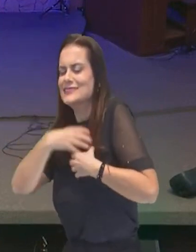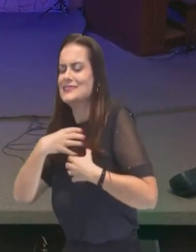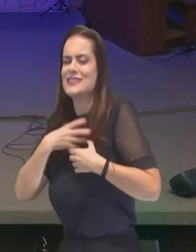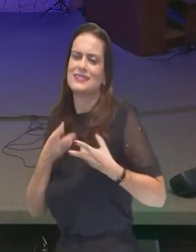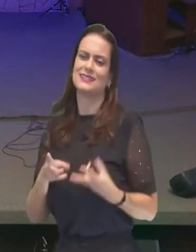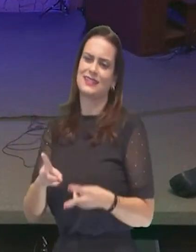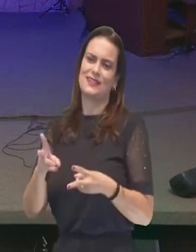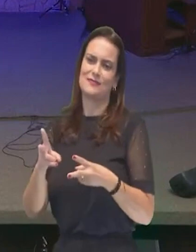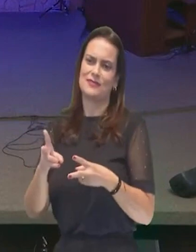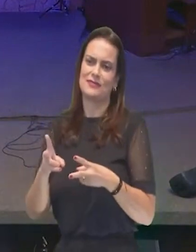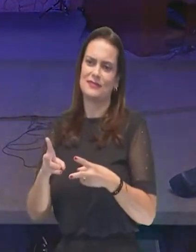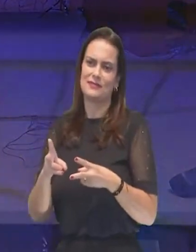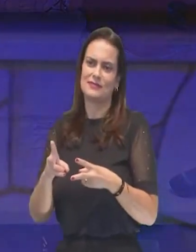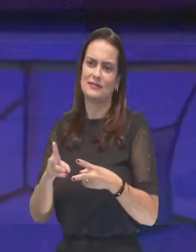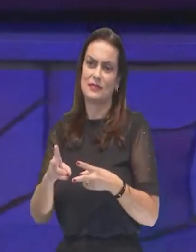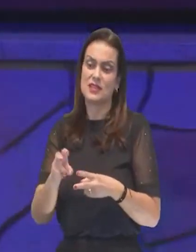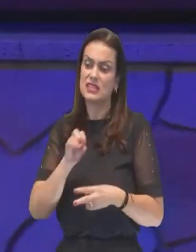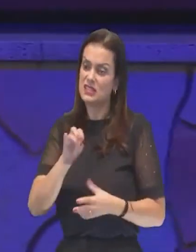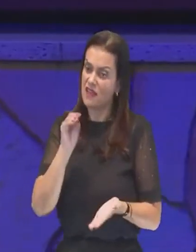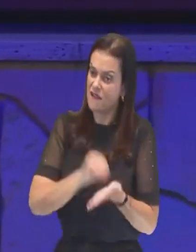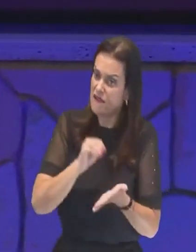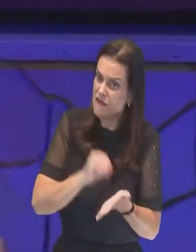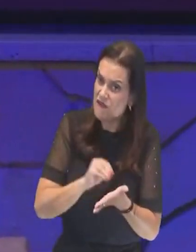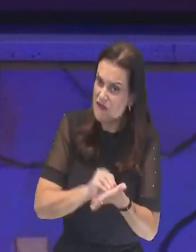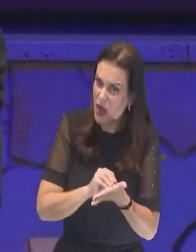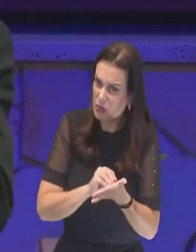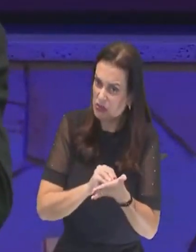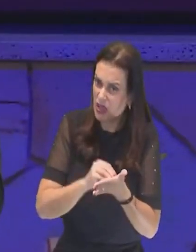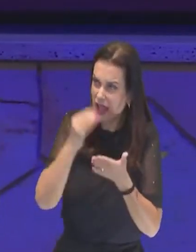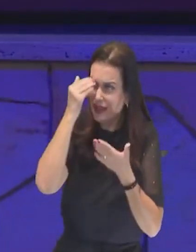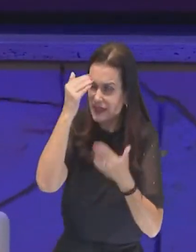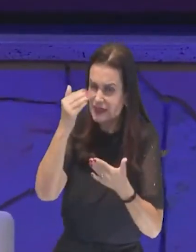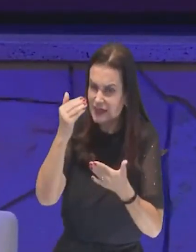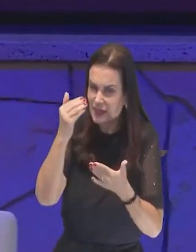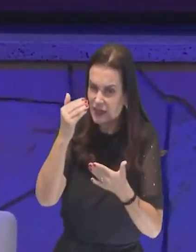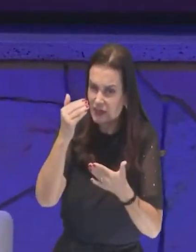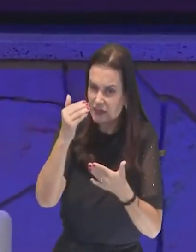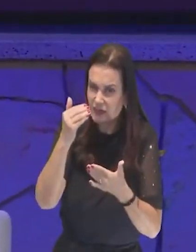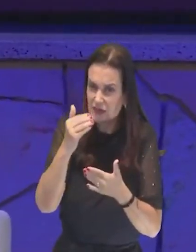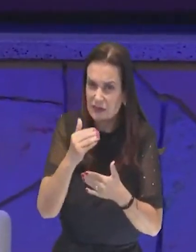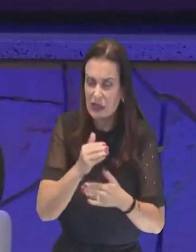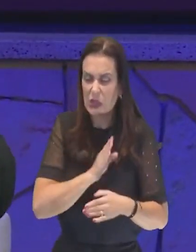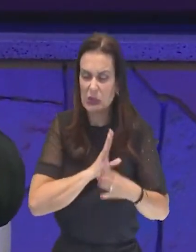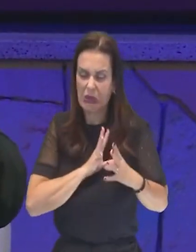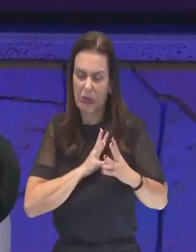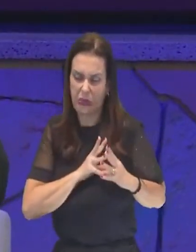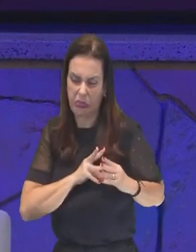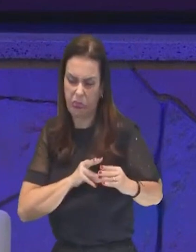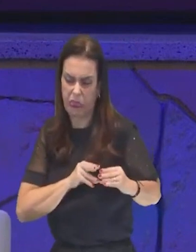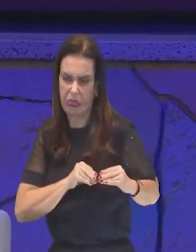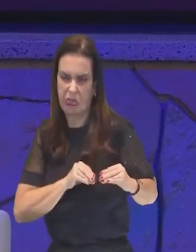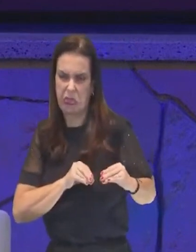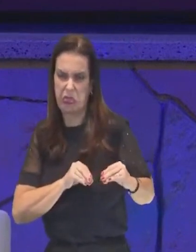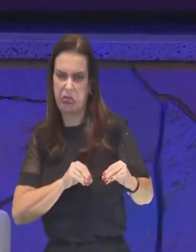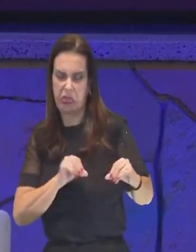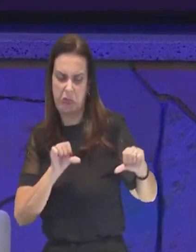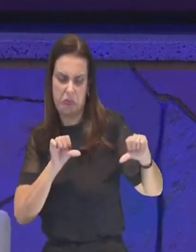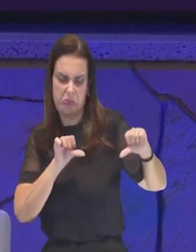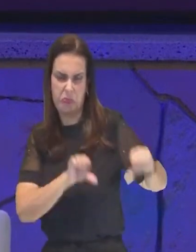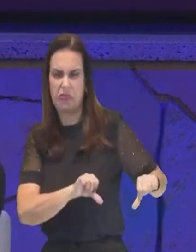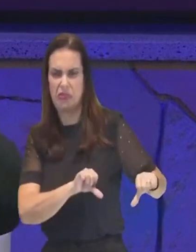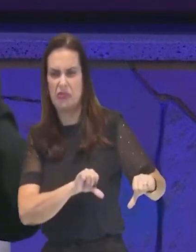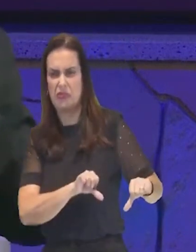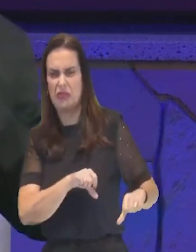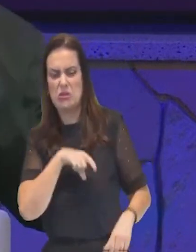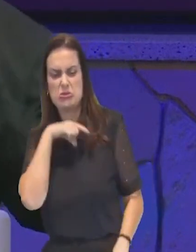irmão. A falta de gratidão azeda a existência. A falta de gratidão leva você a